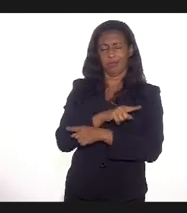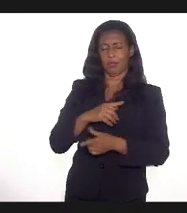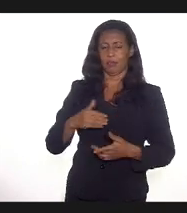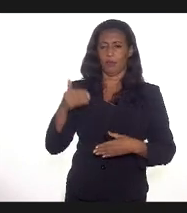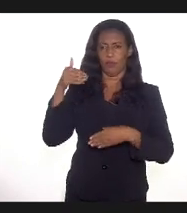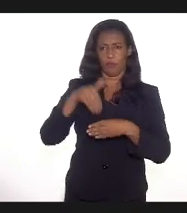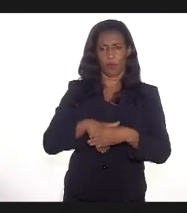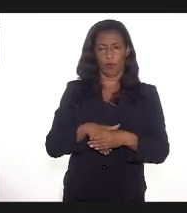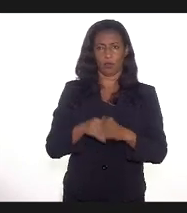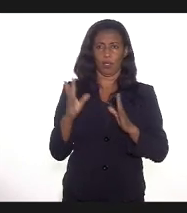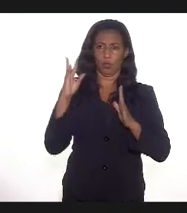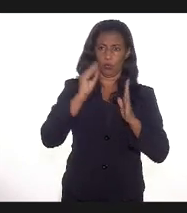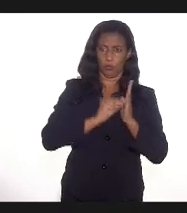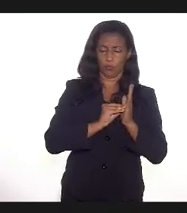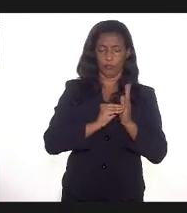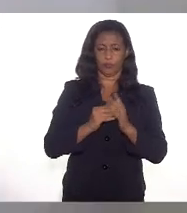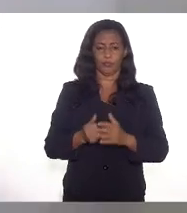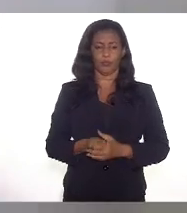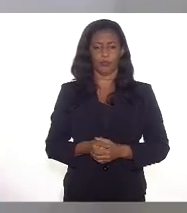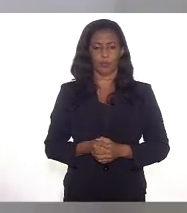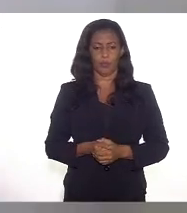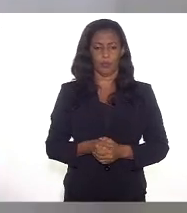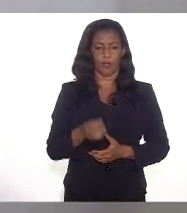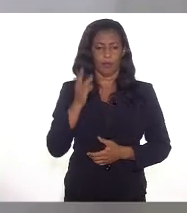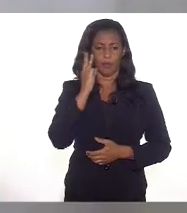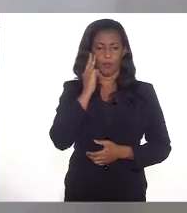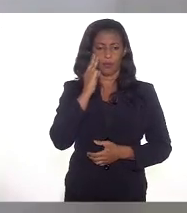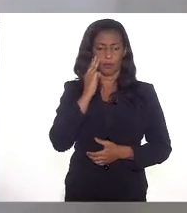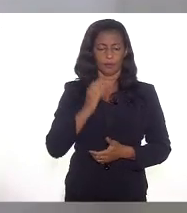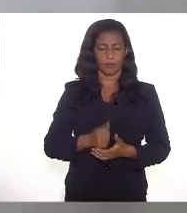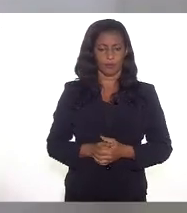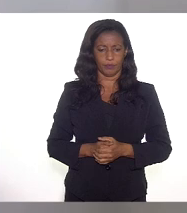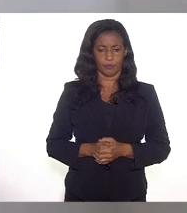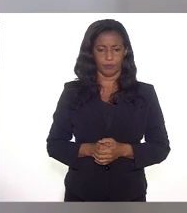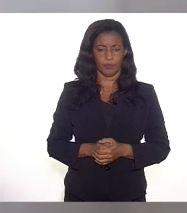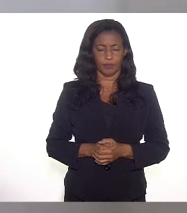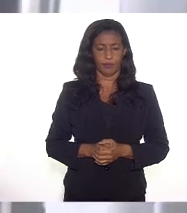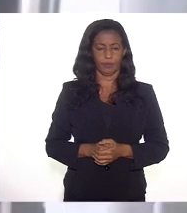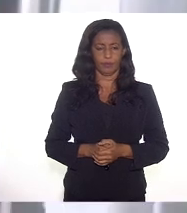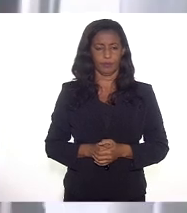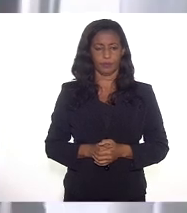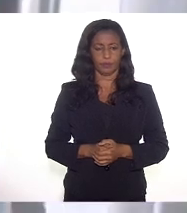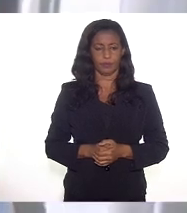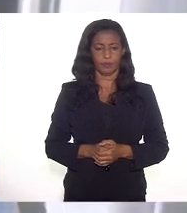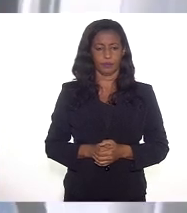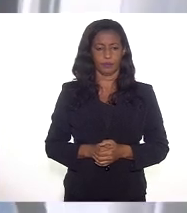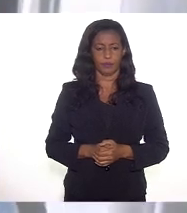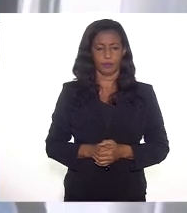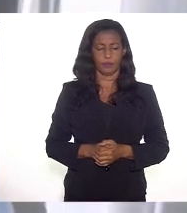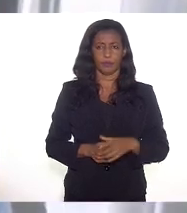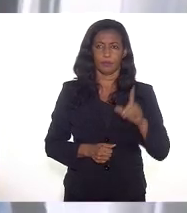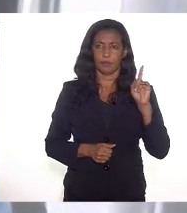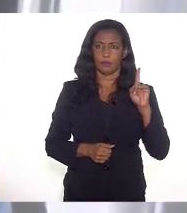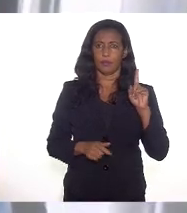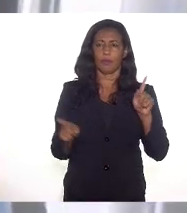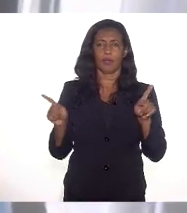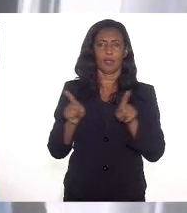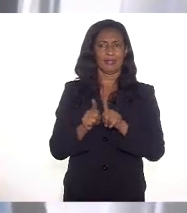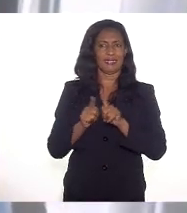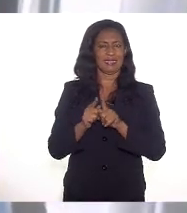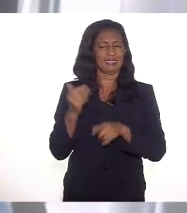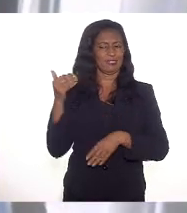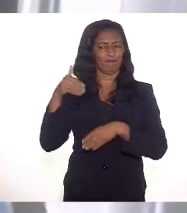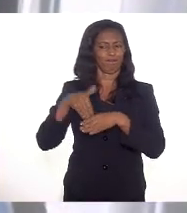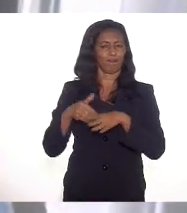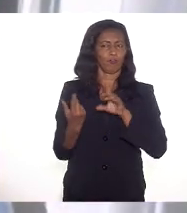da inclusão desse artigo. Deputado Valdec Carneiro. Brevemente, deputado André Siciliano, mas eu quero também consignar o meu voto